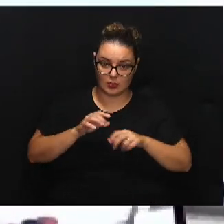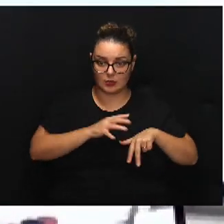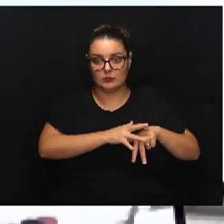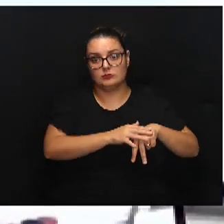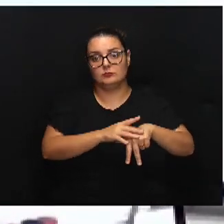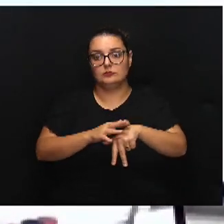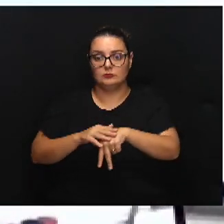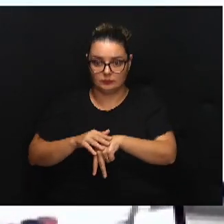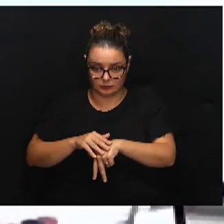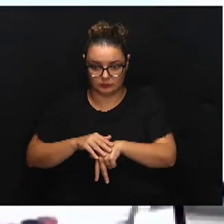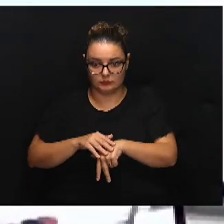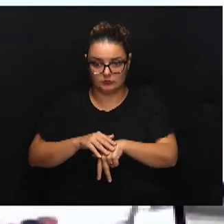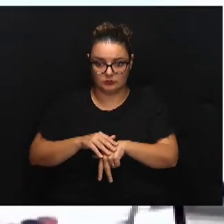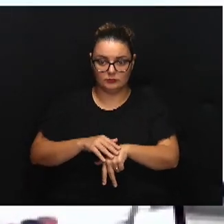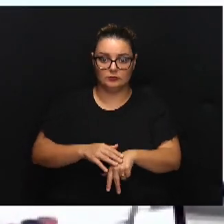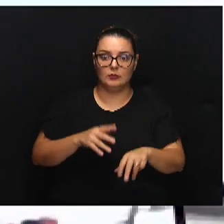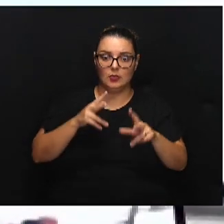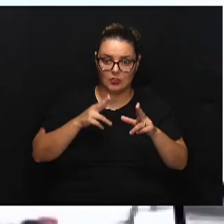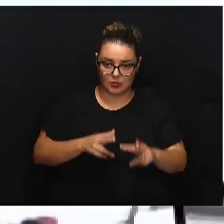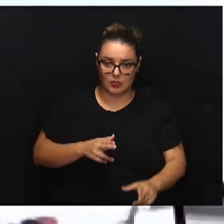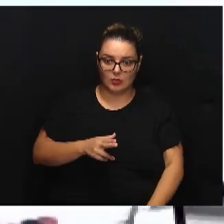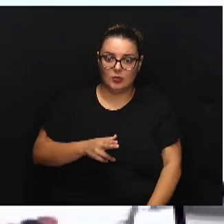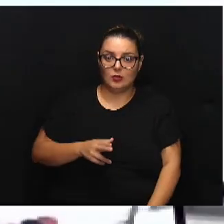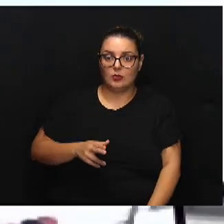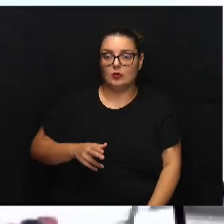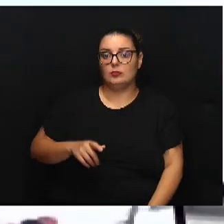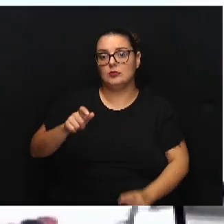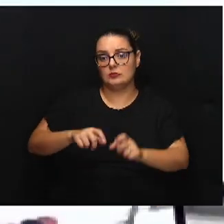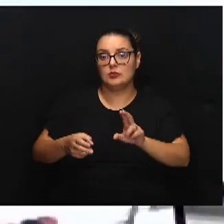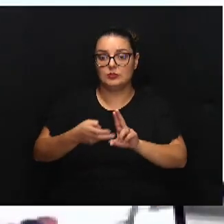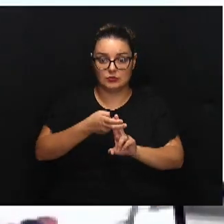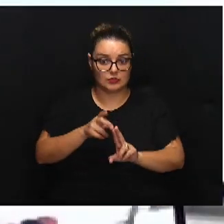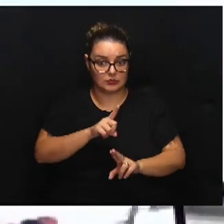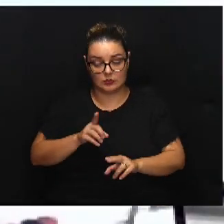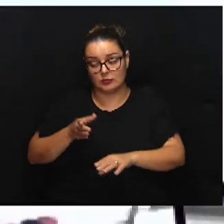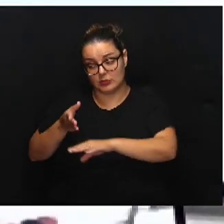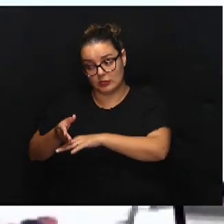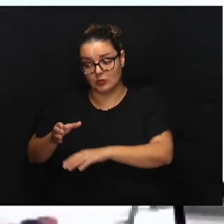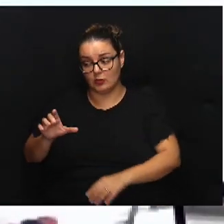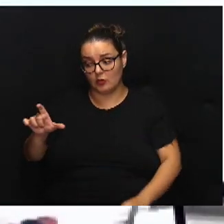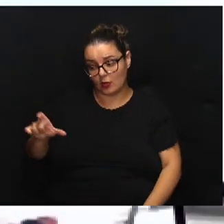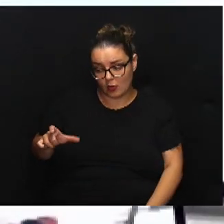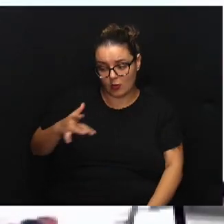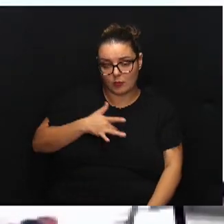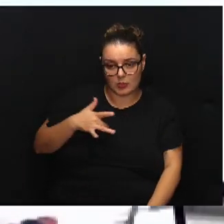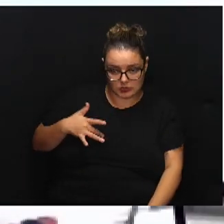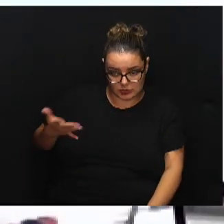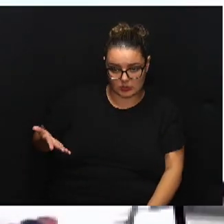pacientes como usuárias SUS, né, que não estão entrando como conveniadas ou privadas,